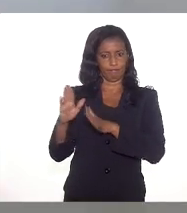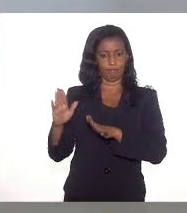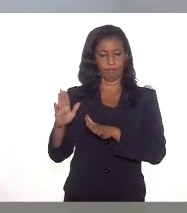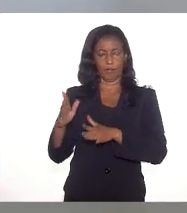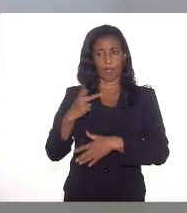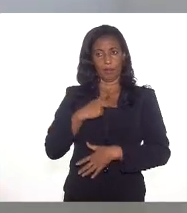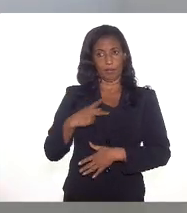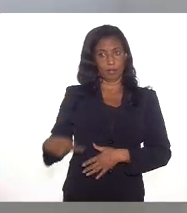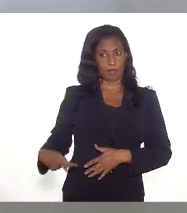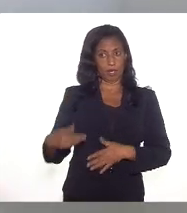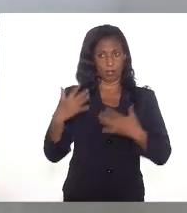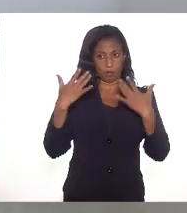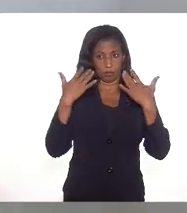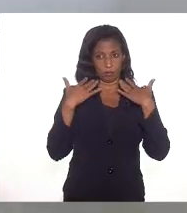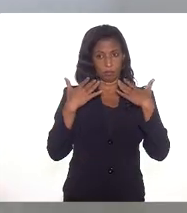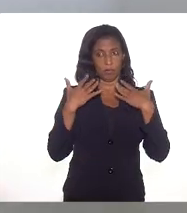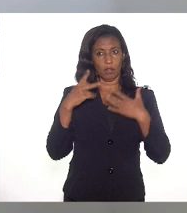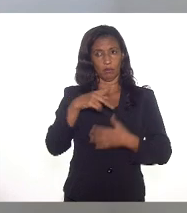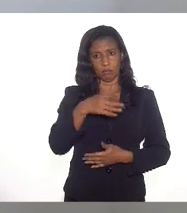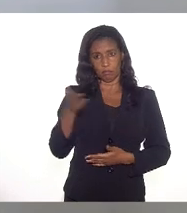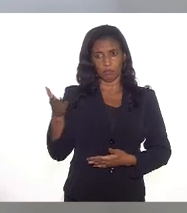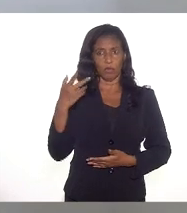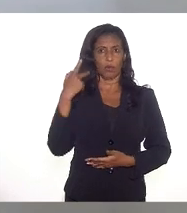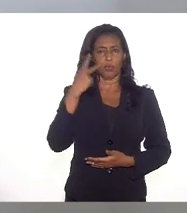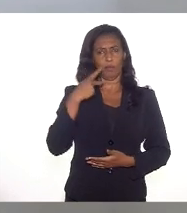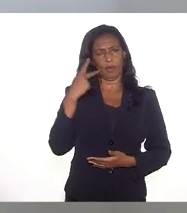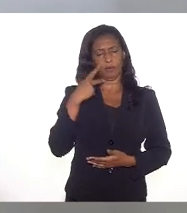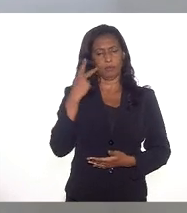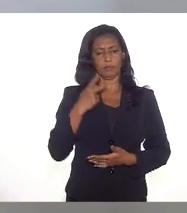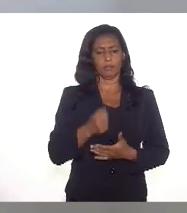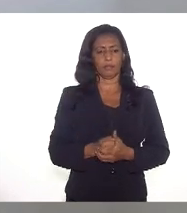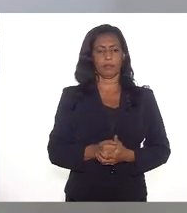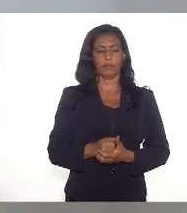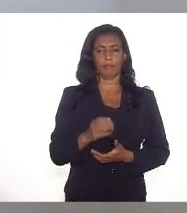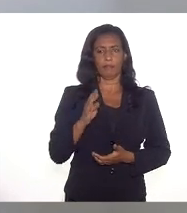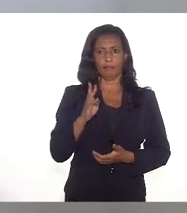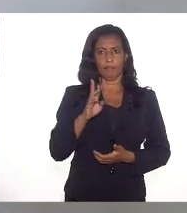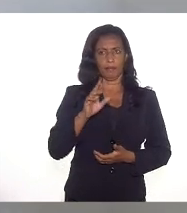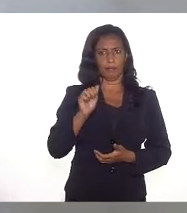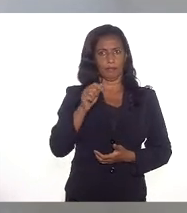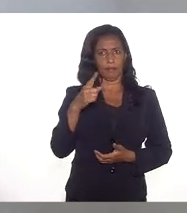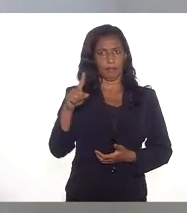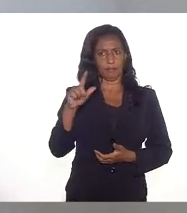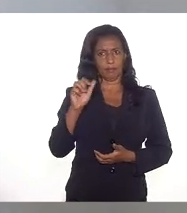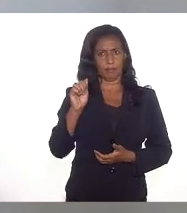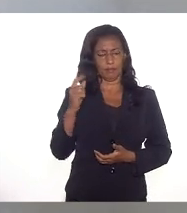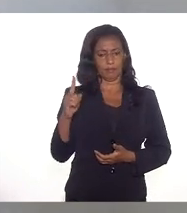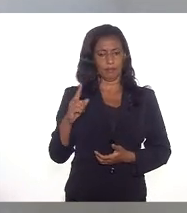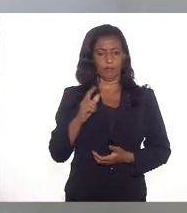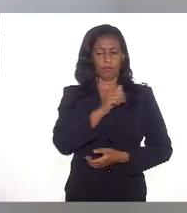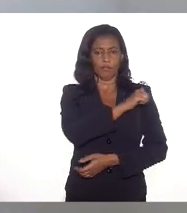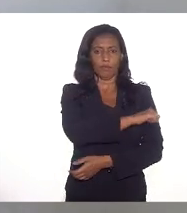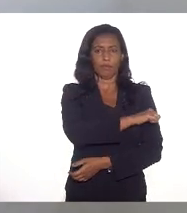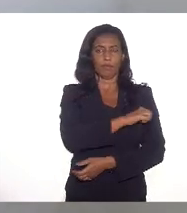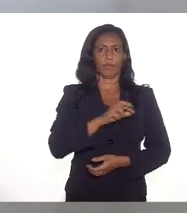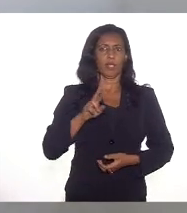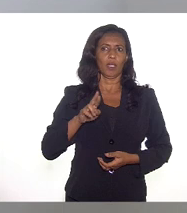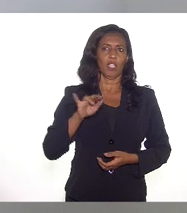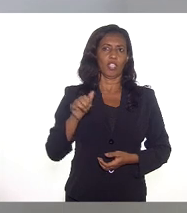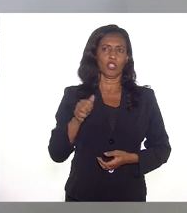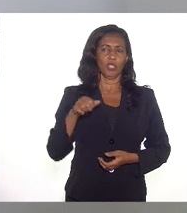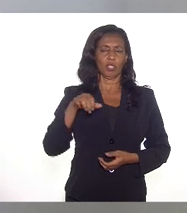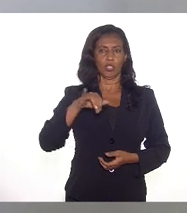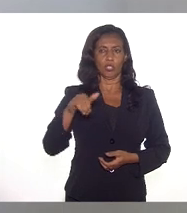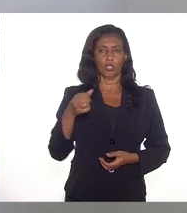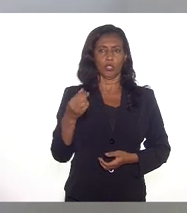a atenção dos senhores parlamentares Brazão, Enfermeira Rejane, Jorge Felipe